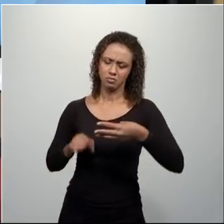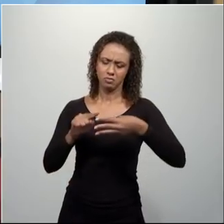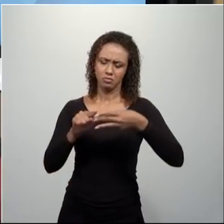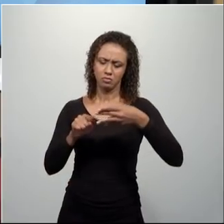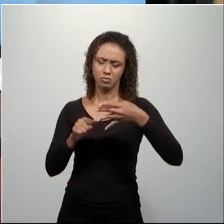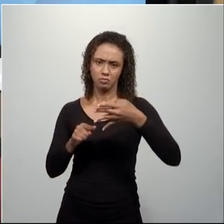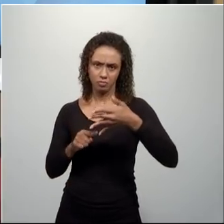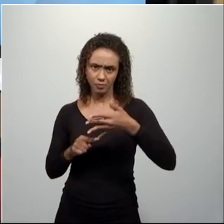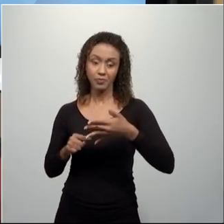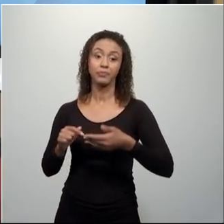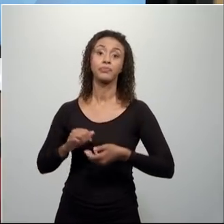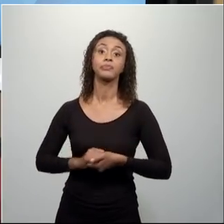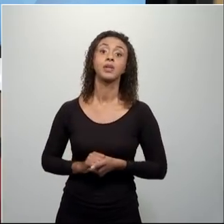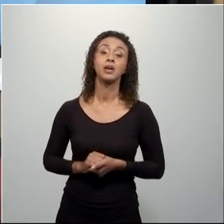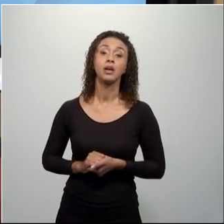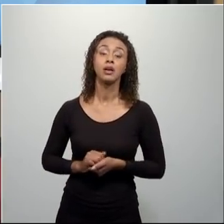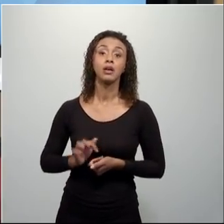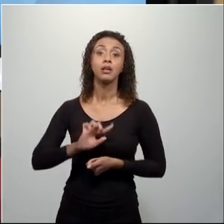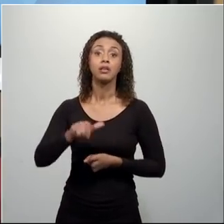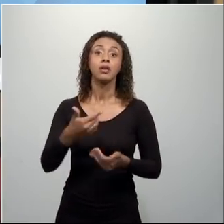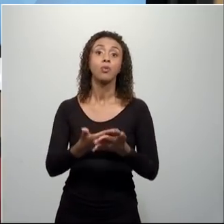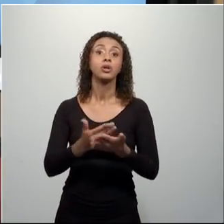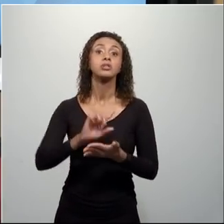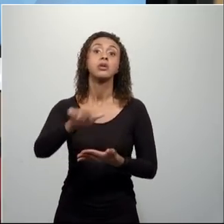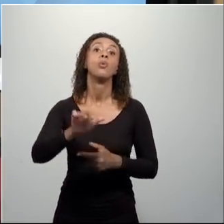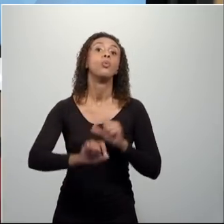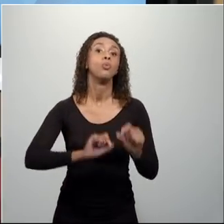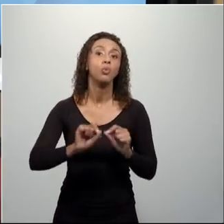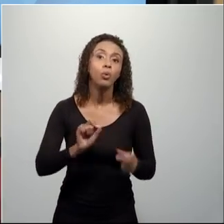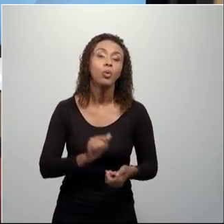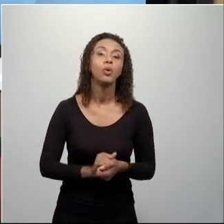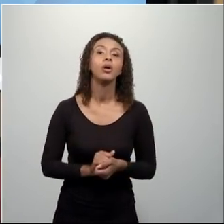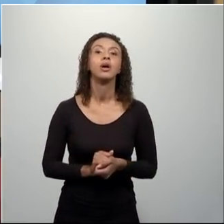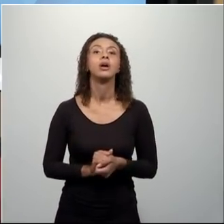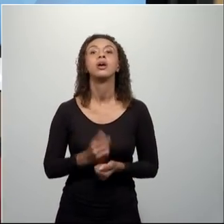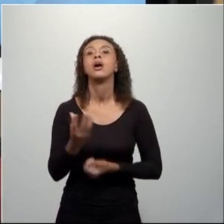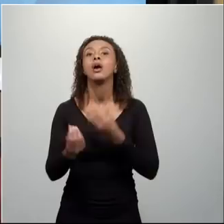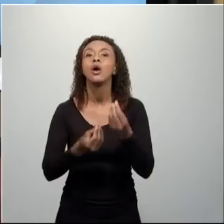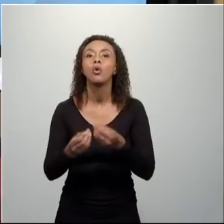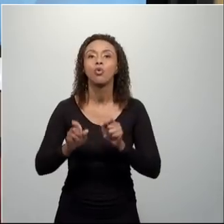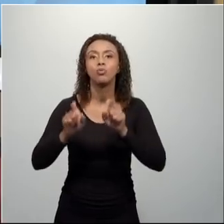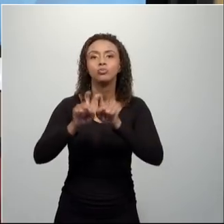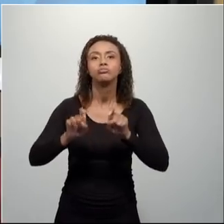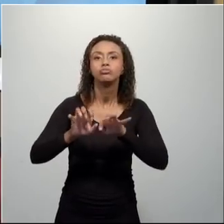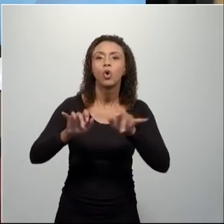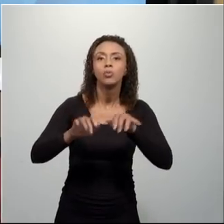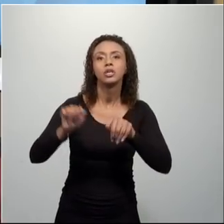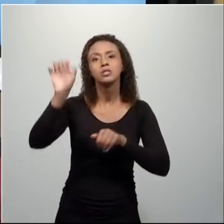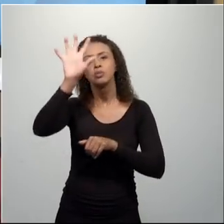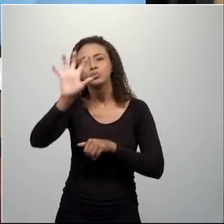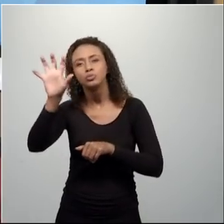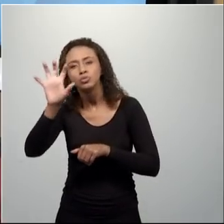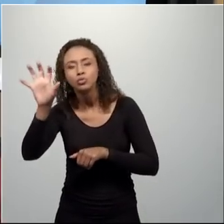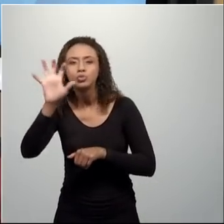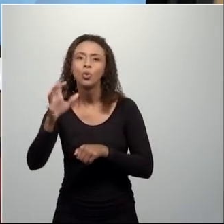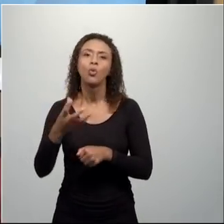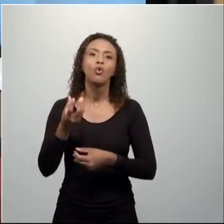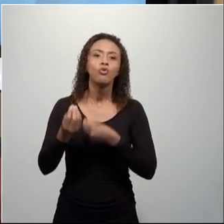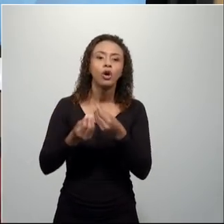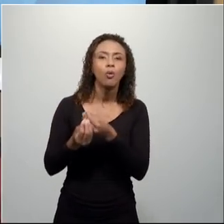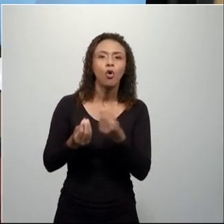nas aulas que vem a idéia é discutir a partir de computação em nuvem modelo de serviço implantação e